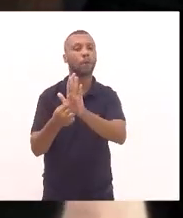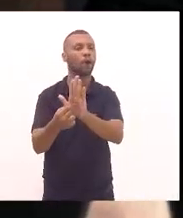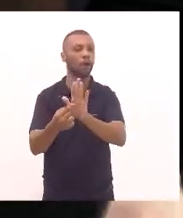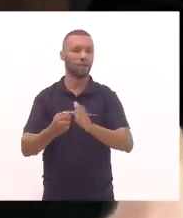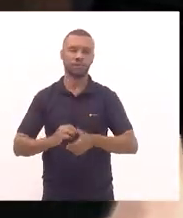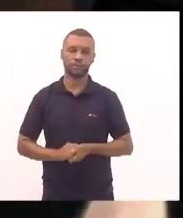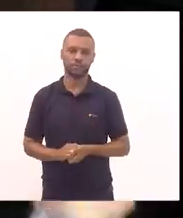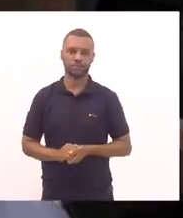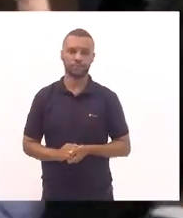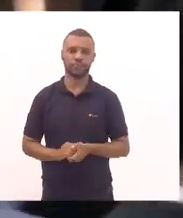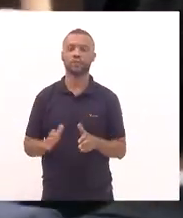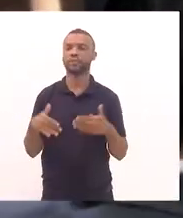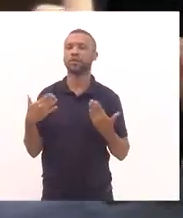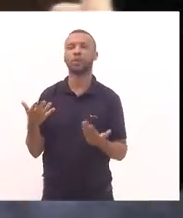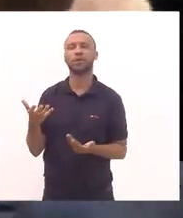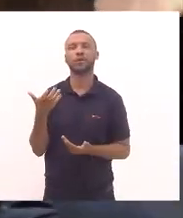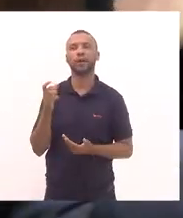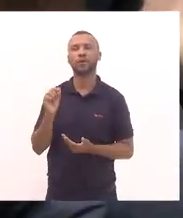Então, eu quero...